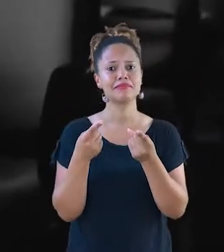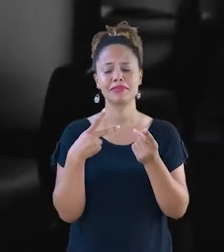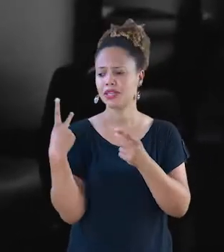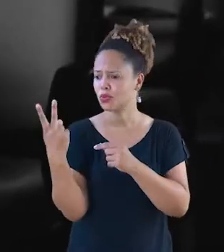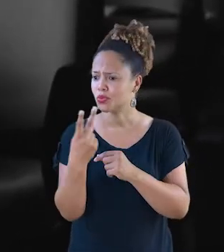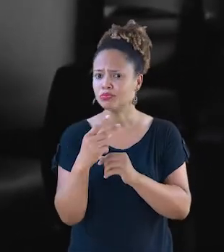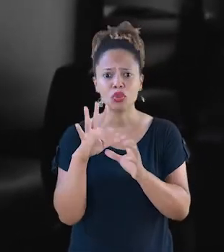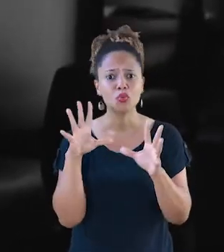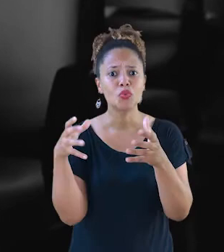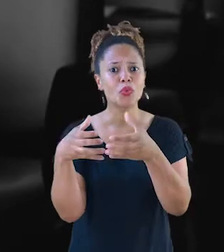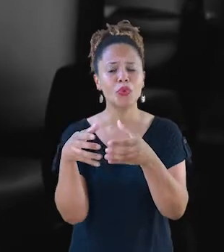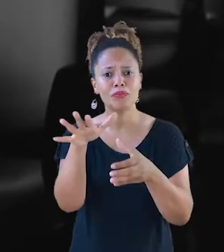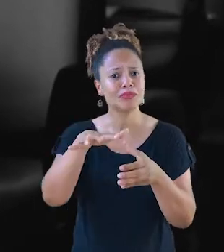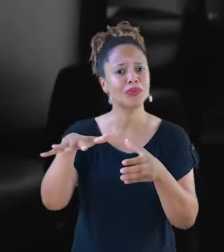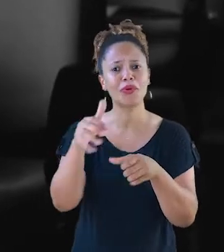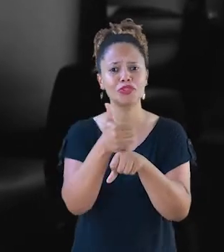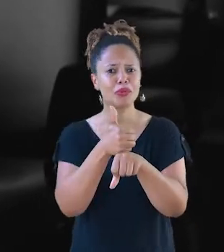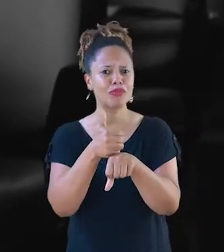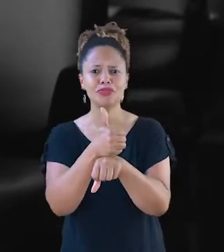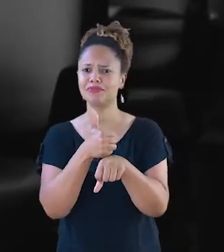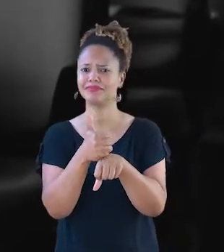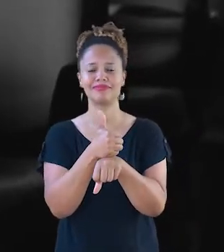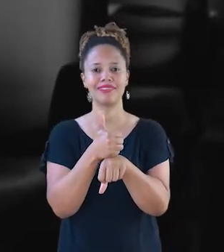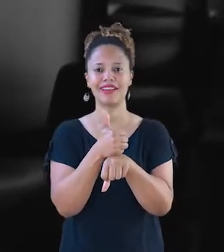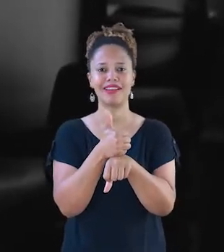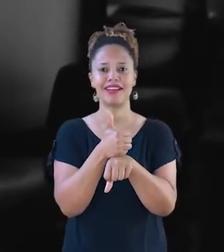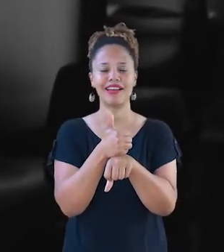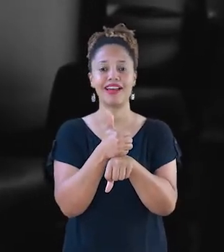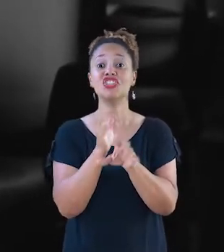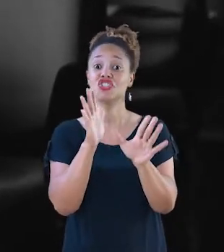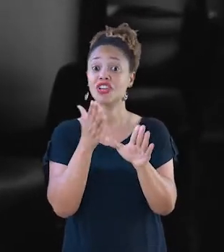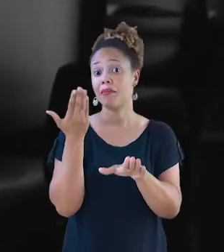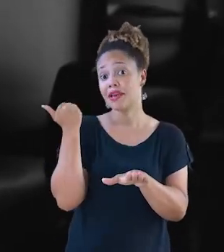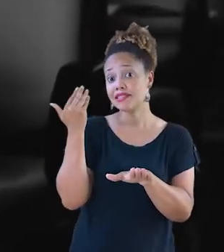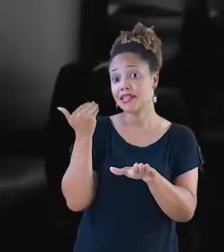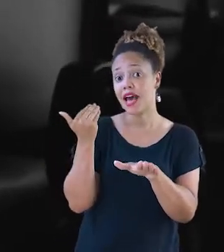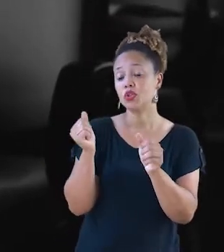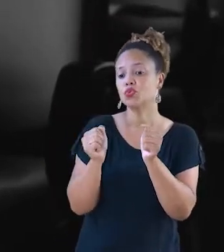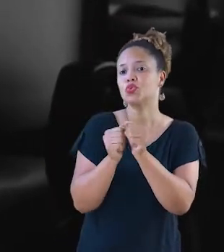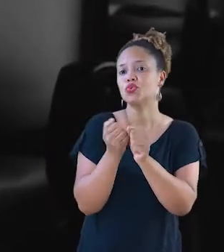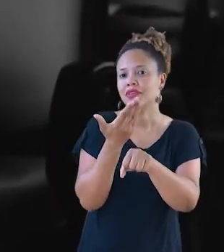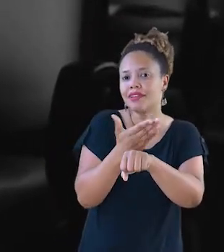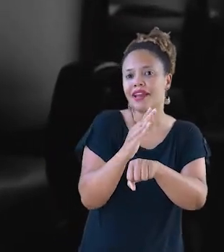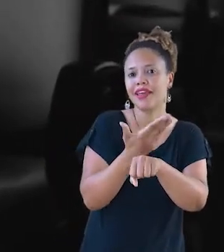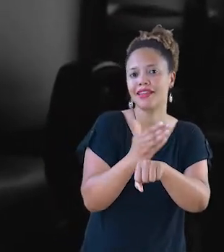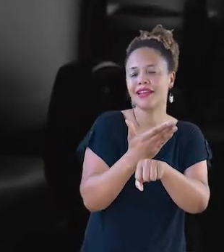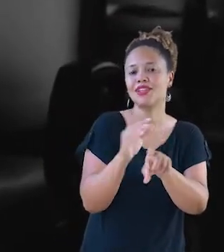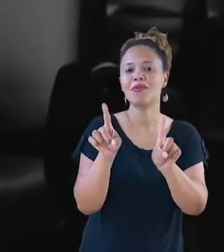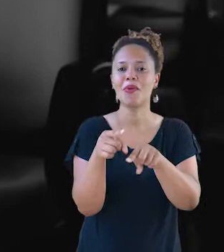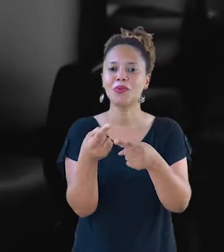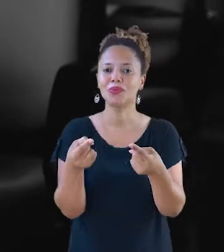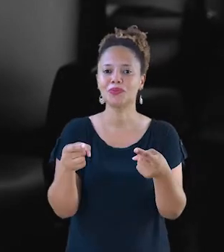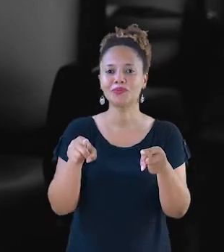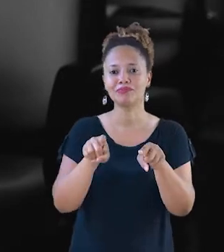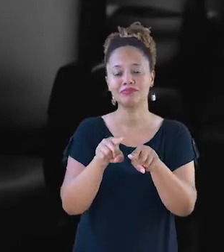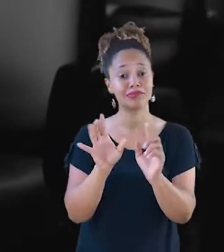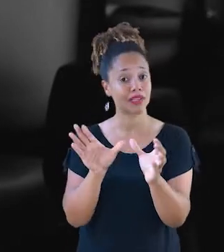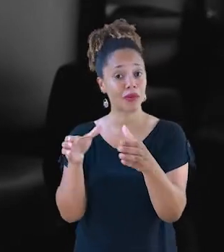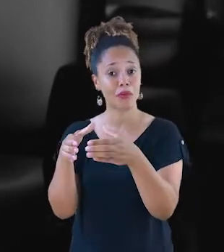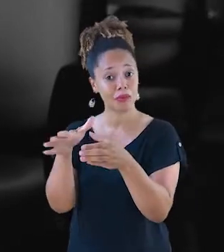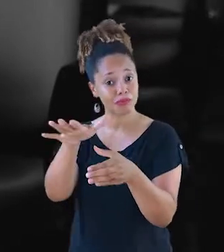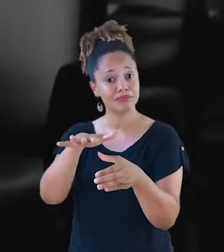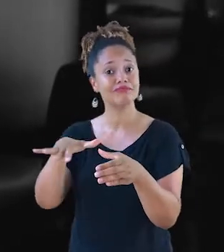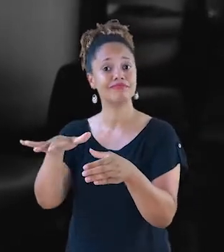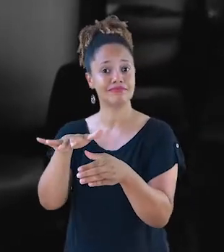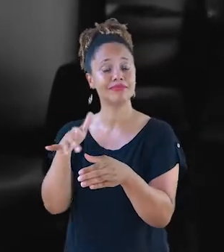de figuras como o próprio Valdir Beluco, Sérgio Beluco, né, cheguei a tocar aí no grupo Serenata, antigo e já